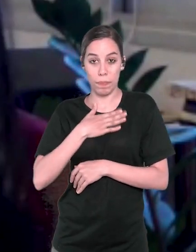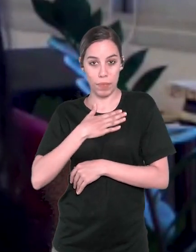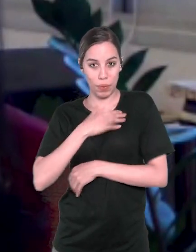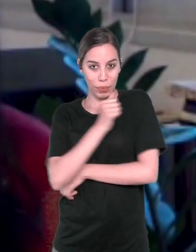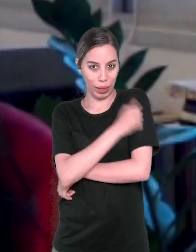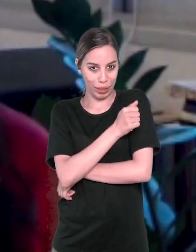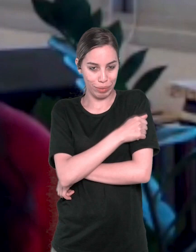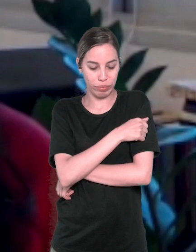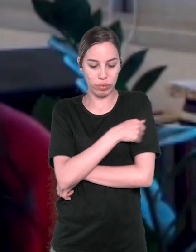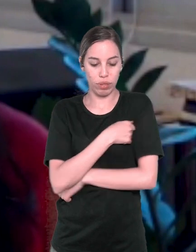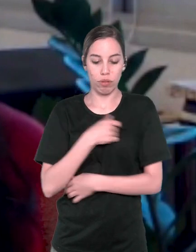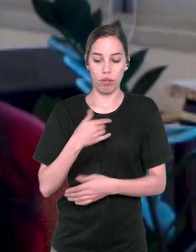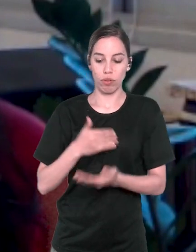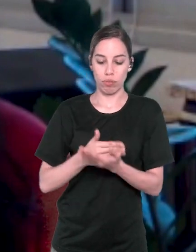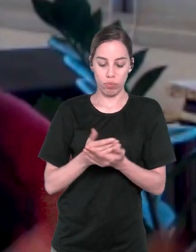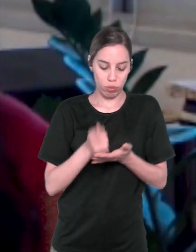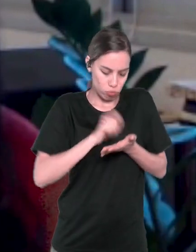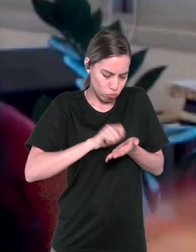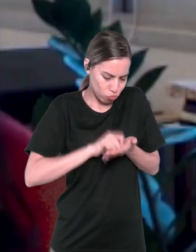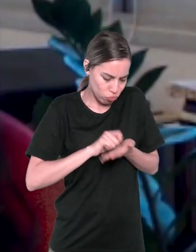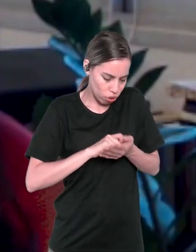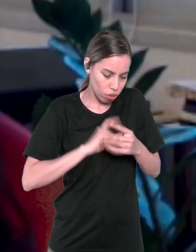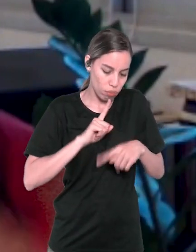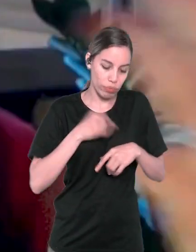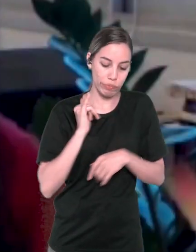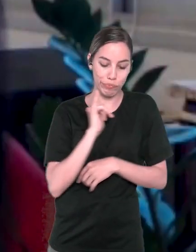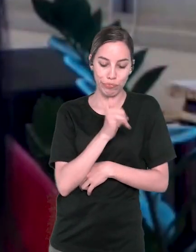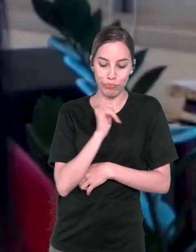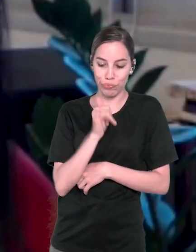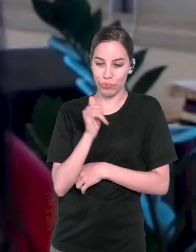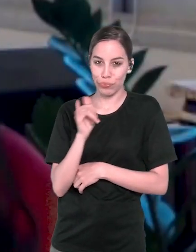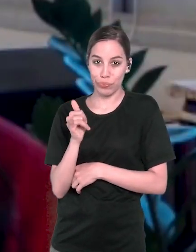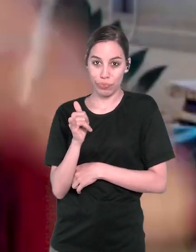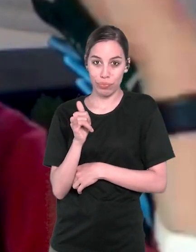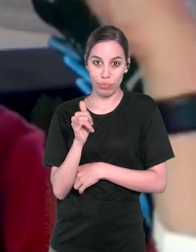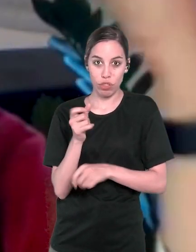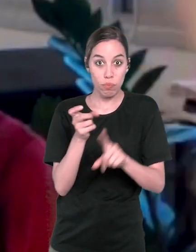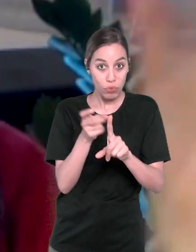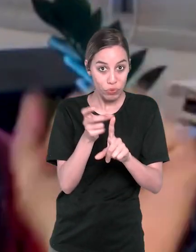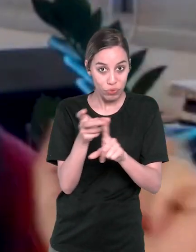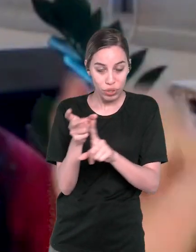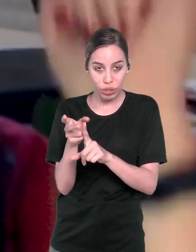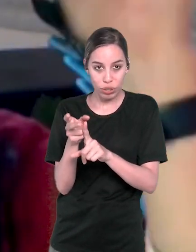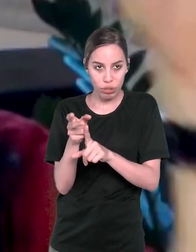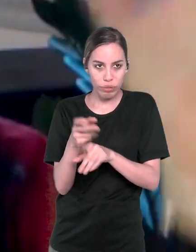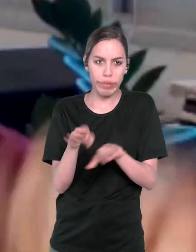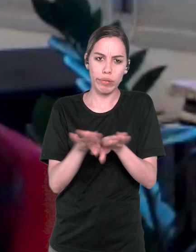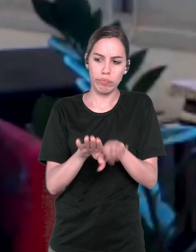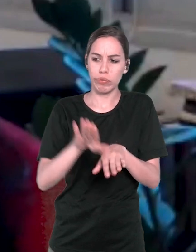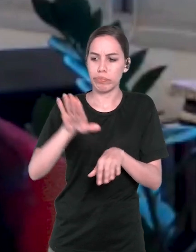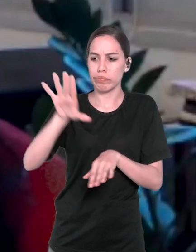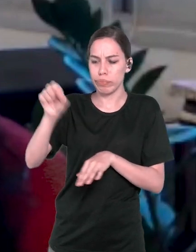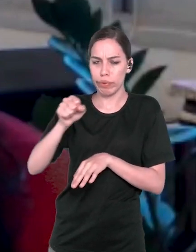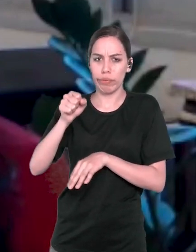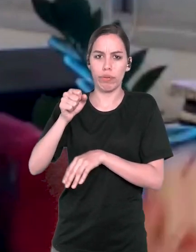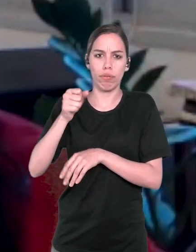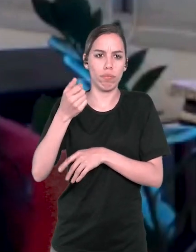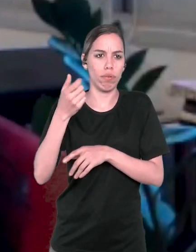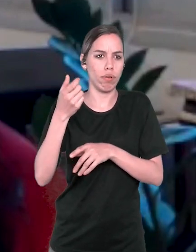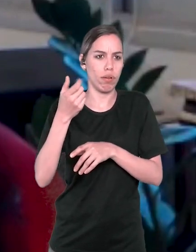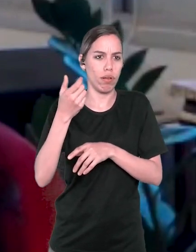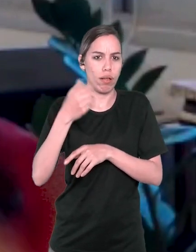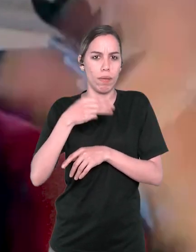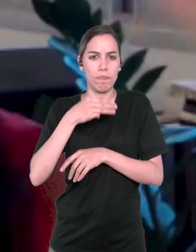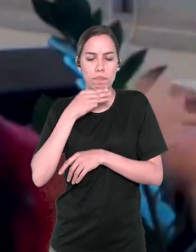contar para eles, né? Assim como eu fazia com as frutas, com as mangas, as goiabas,